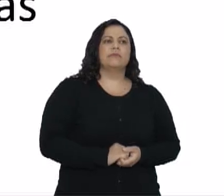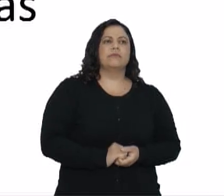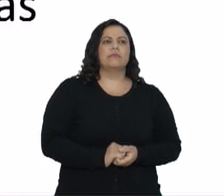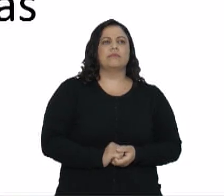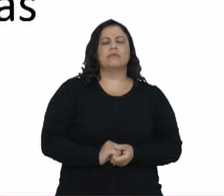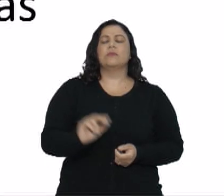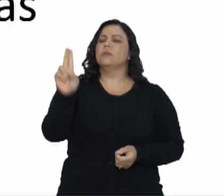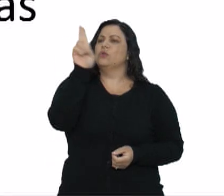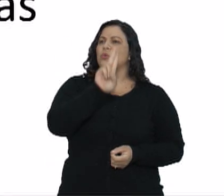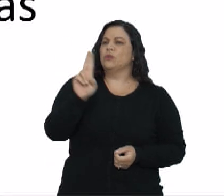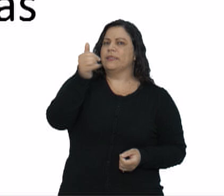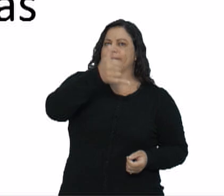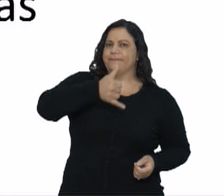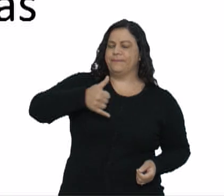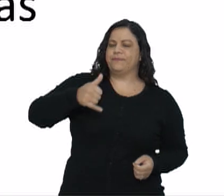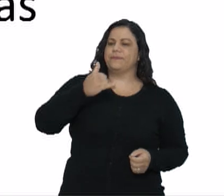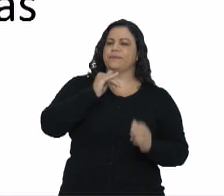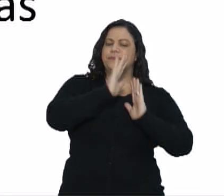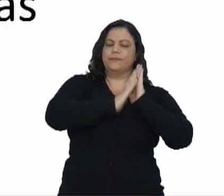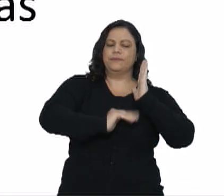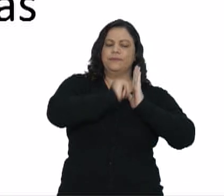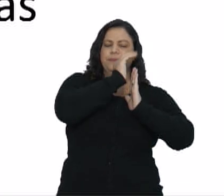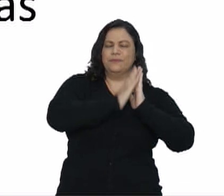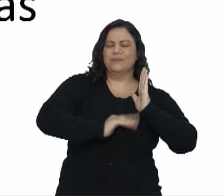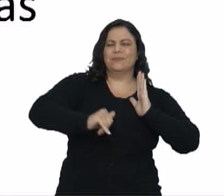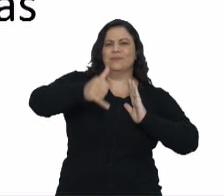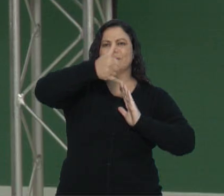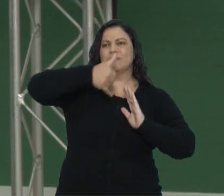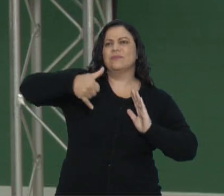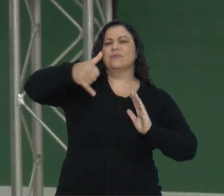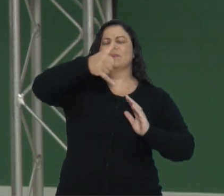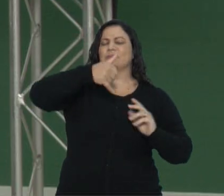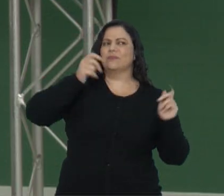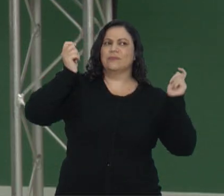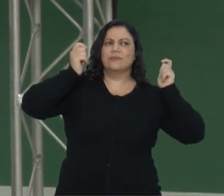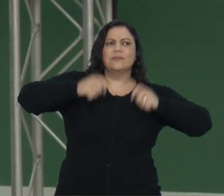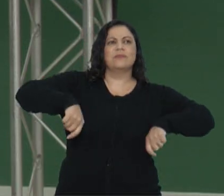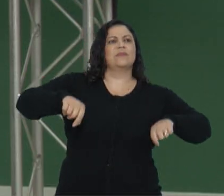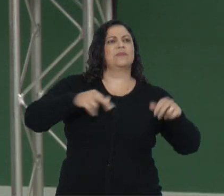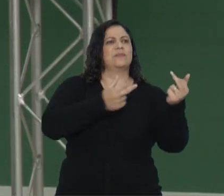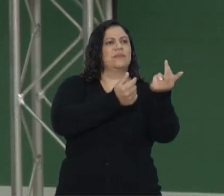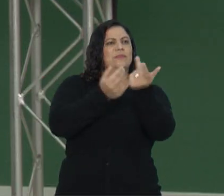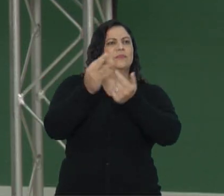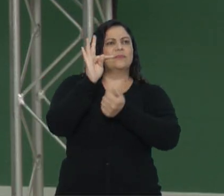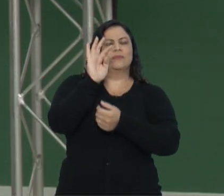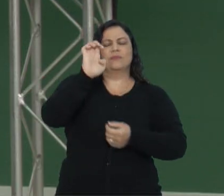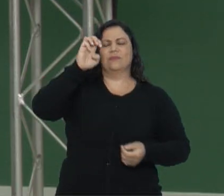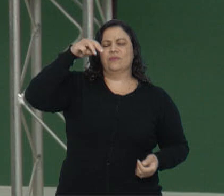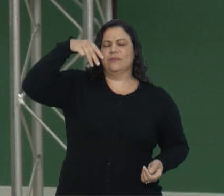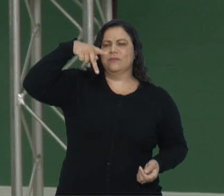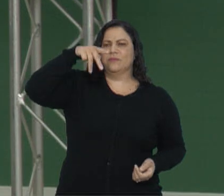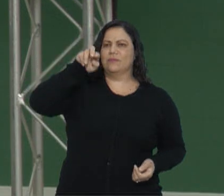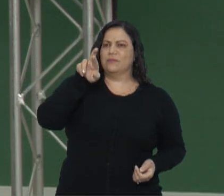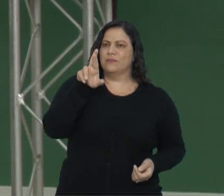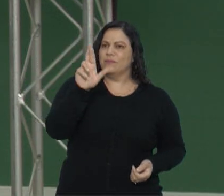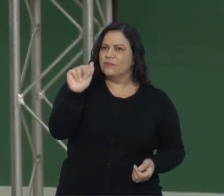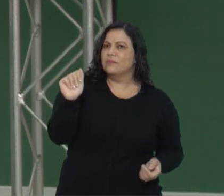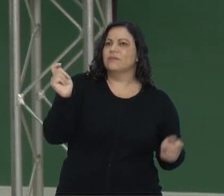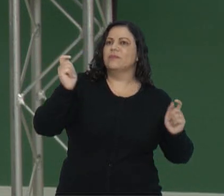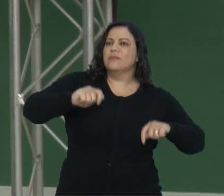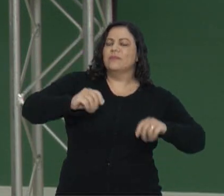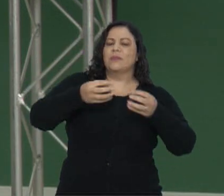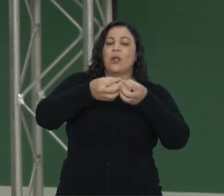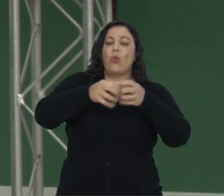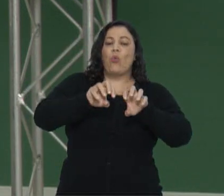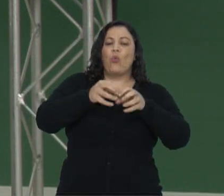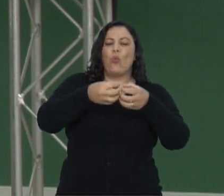Utilizava-se tanto a tinta a óleo como a têmpera. Lembra da têmpera, que era aquela tinta à base de ovo, como a gente falou,